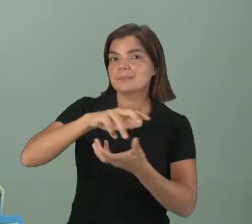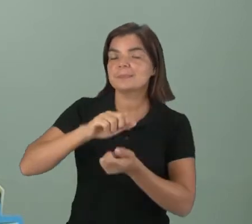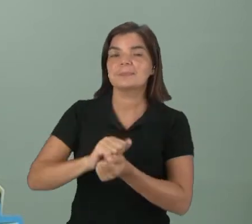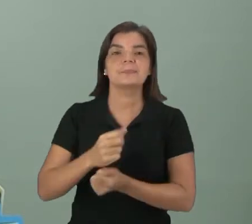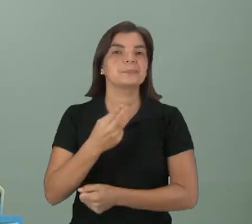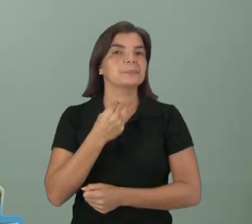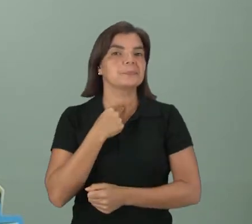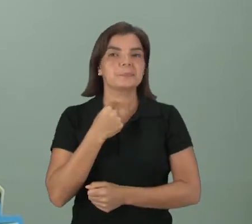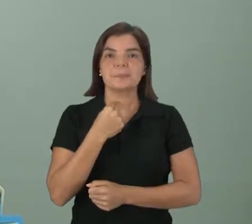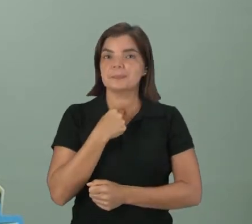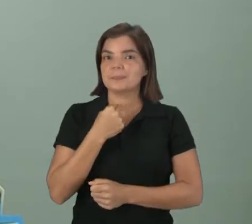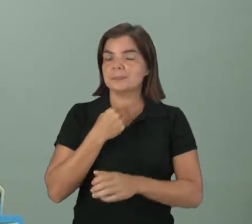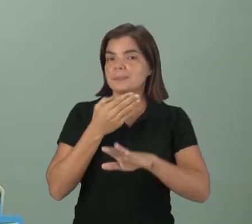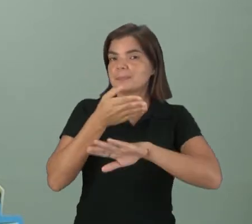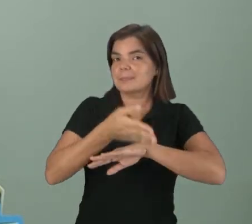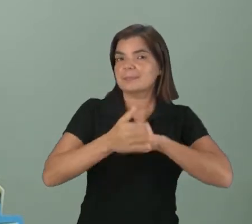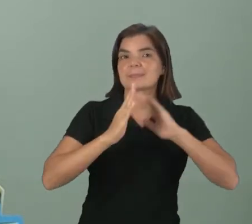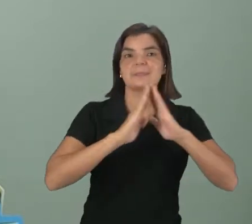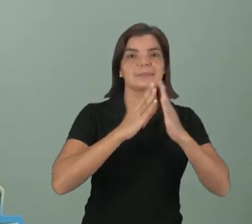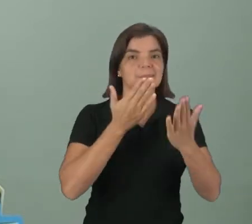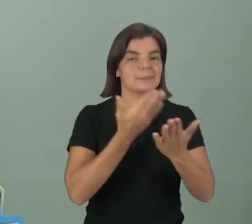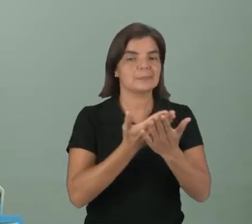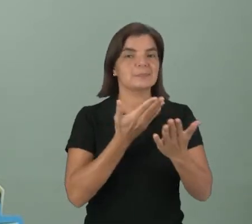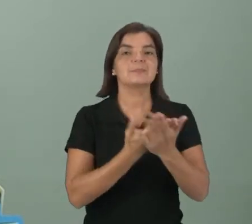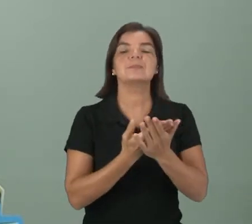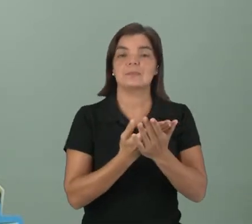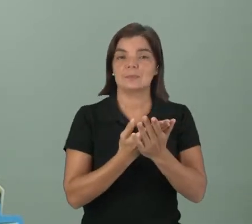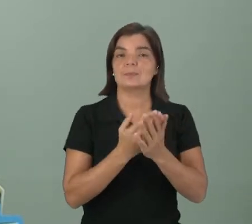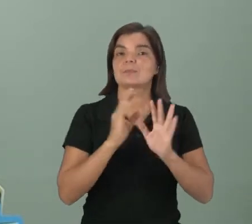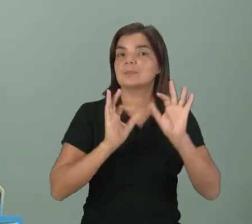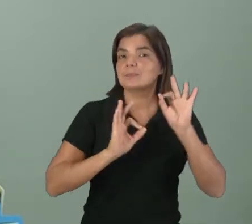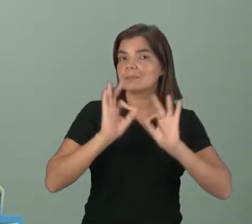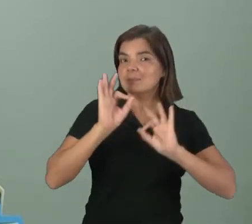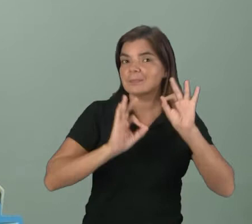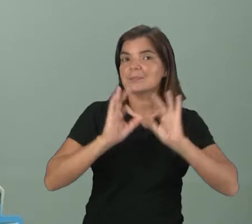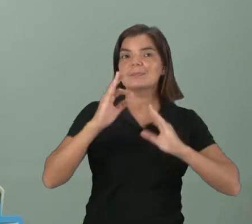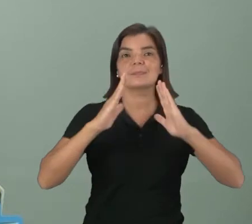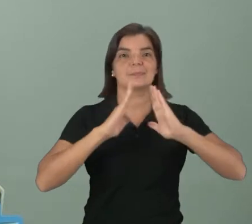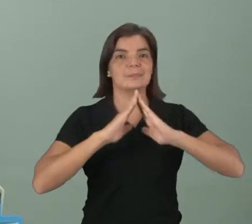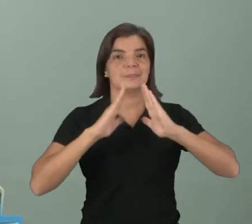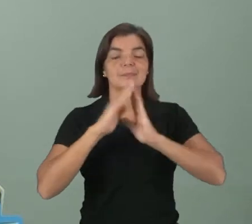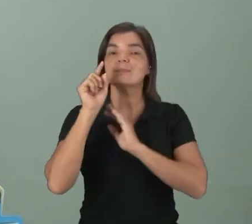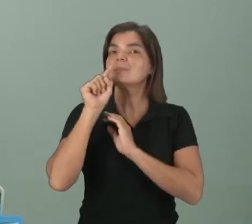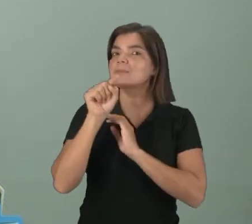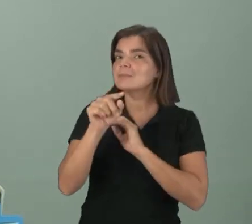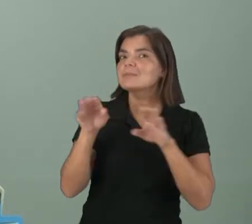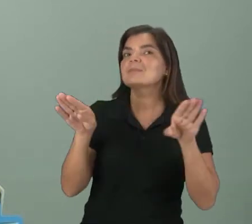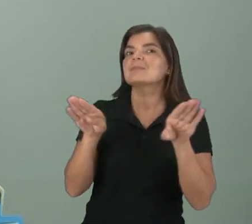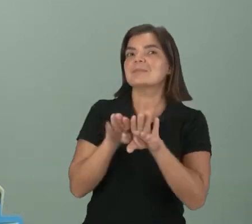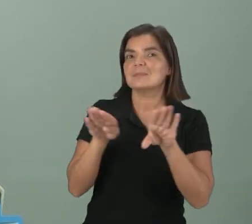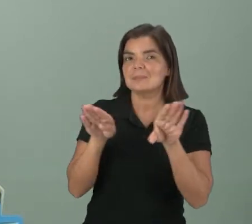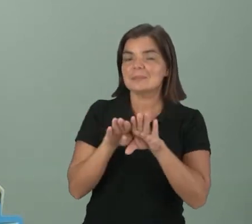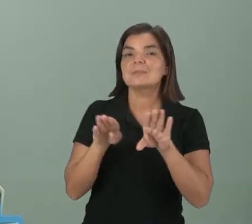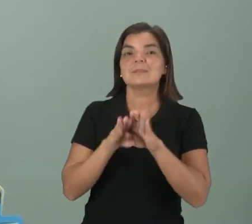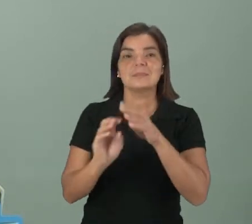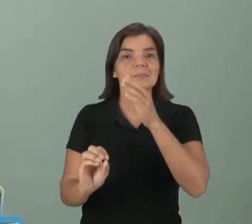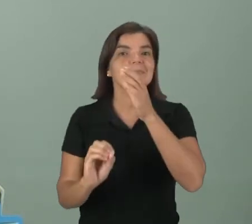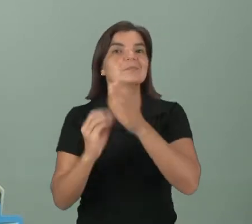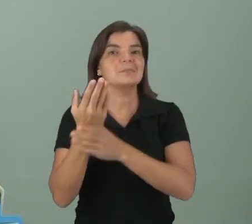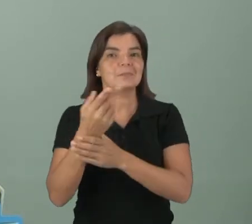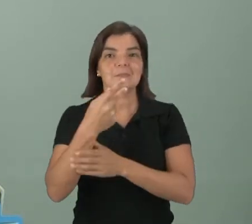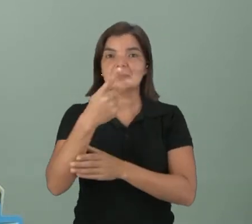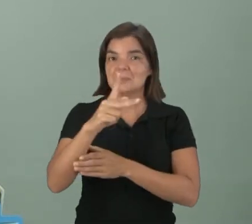não estamos indo ainda as escolas Estamos fazendo nossas atividades em casa você também né